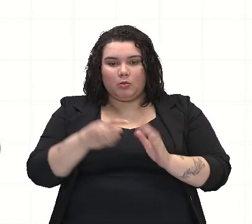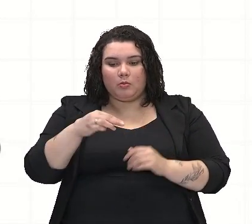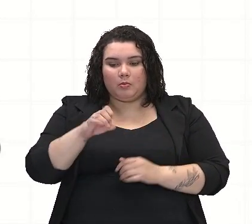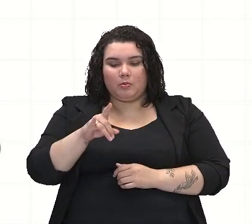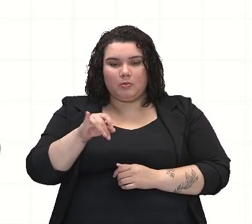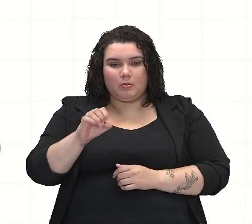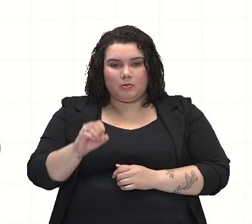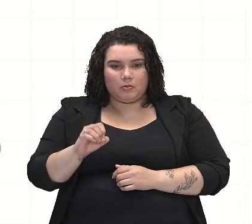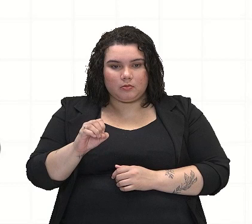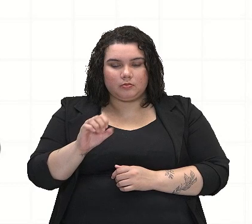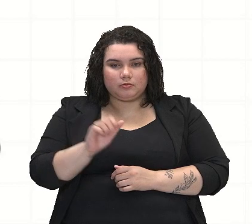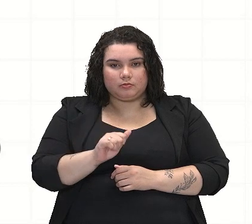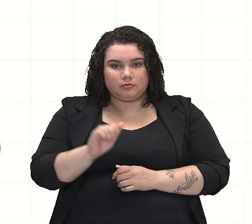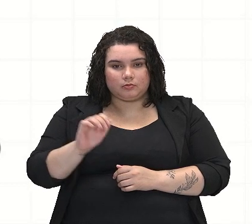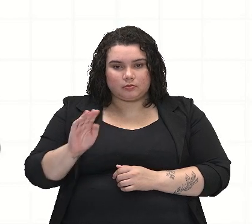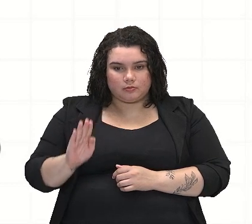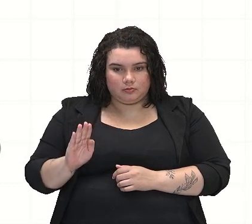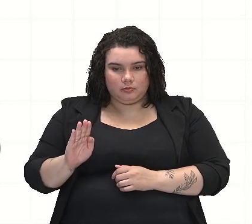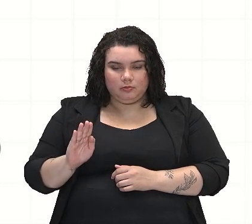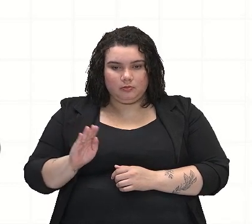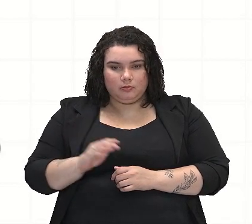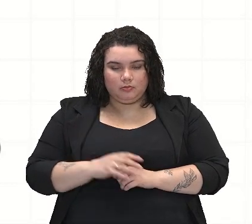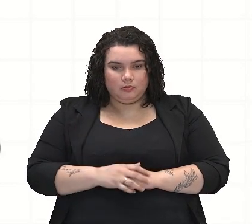médio do segmento AB.